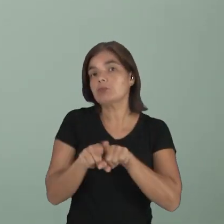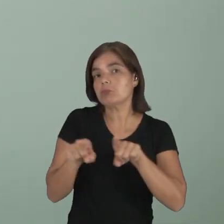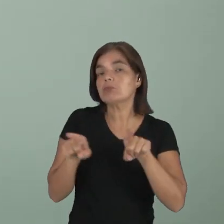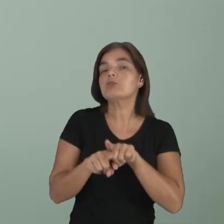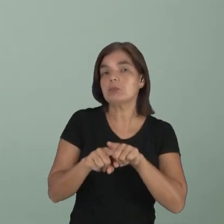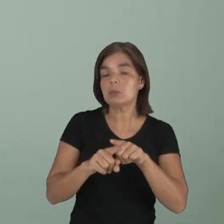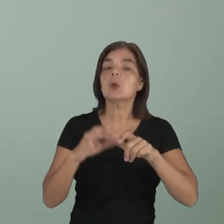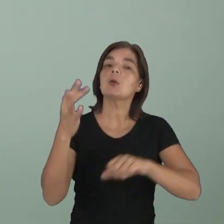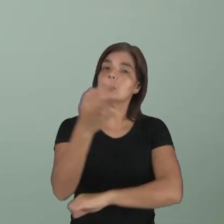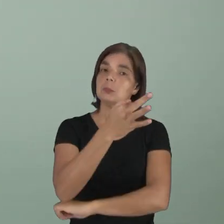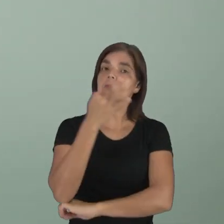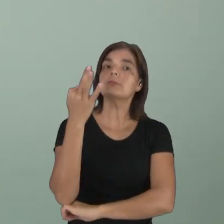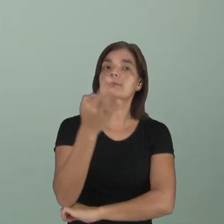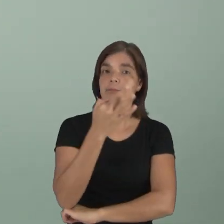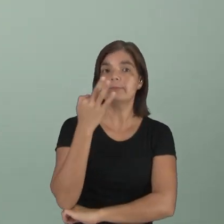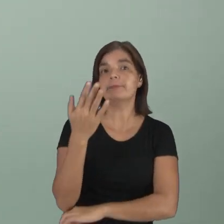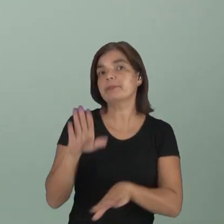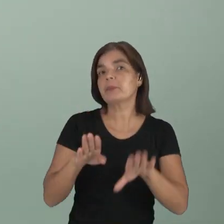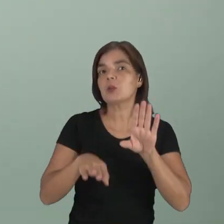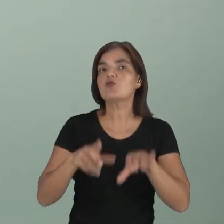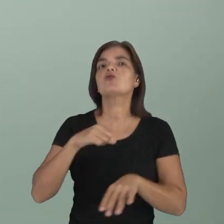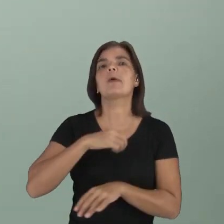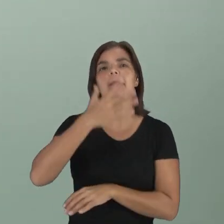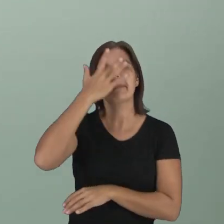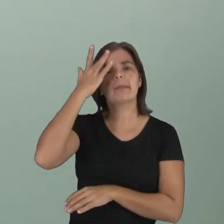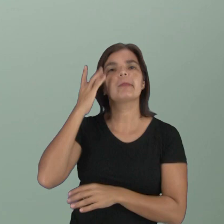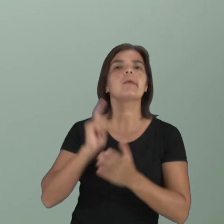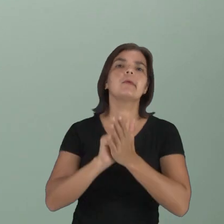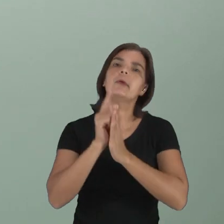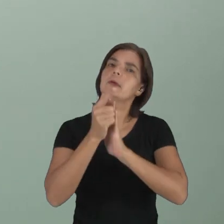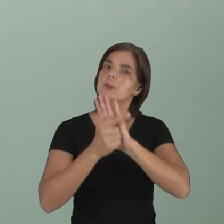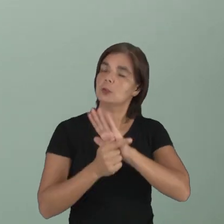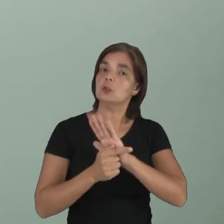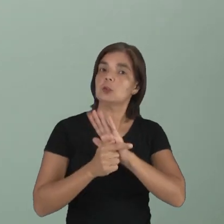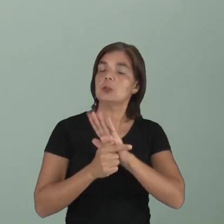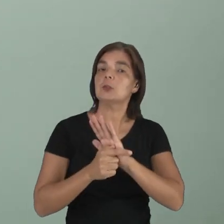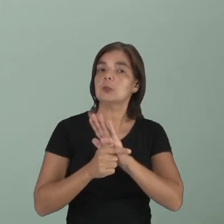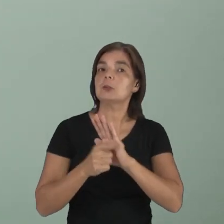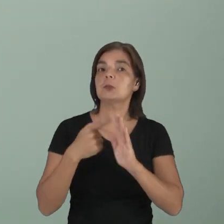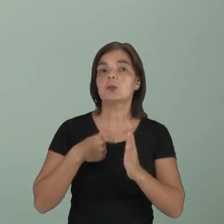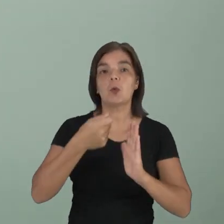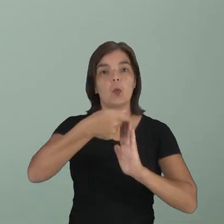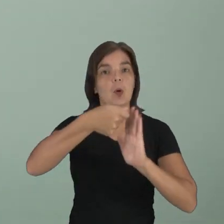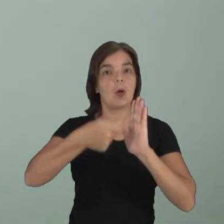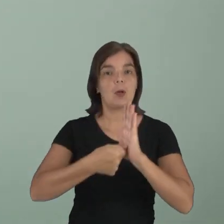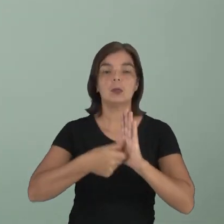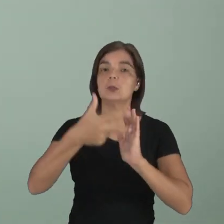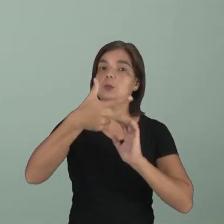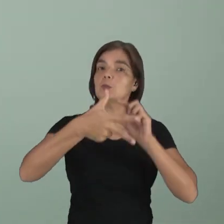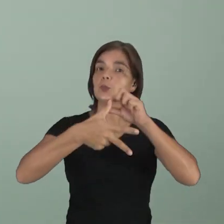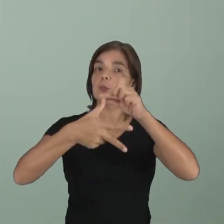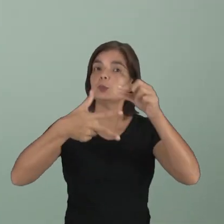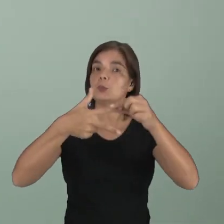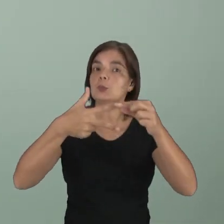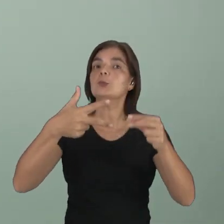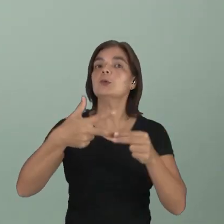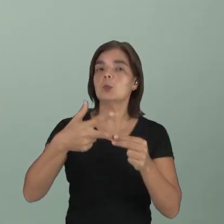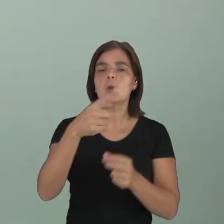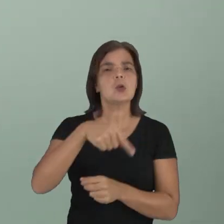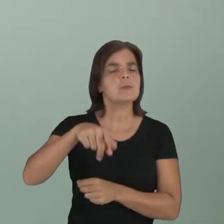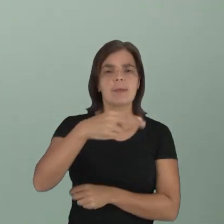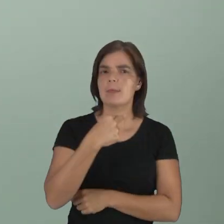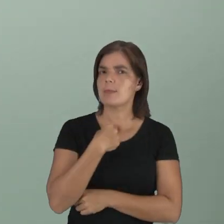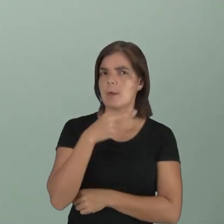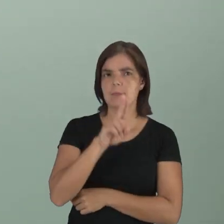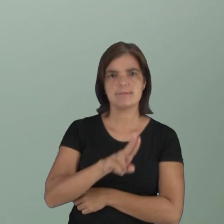posso utilizar uma linguagem formal. Já tem gêneros textuais como a redação do Enem, por exemplo, que você